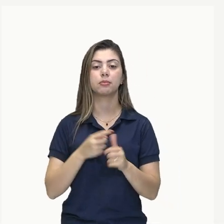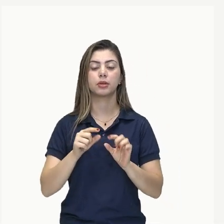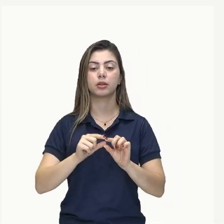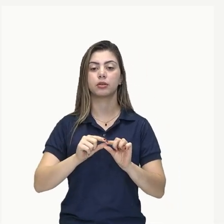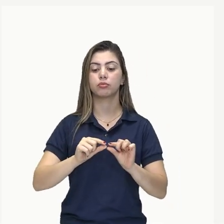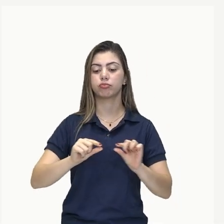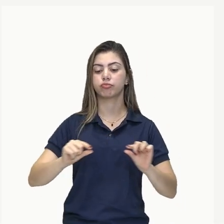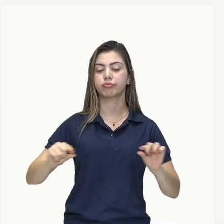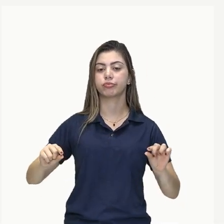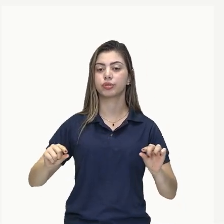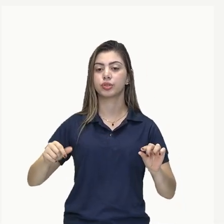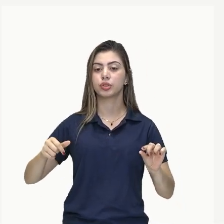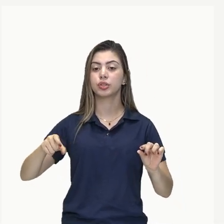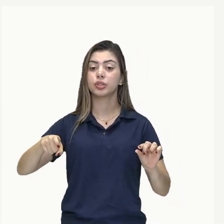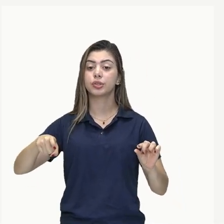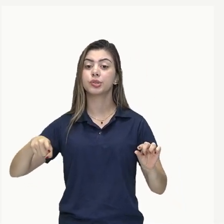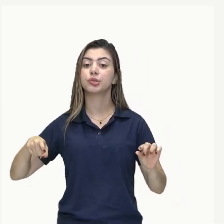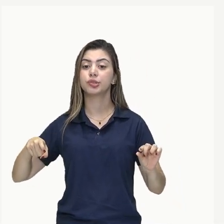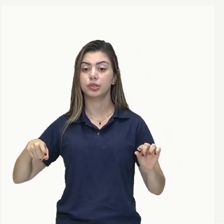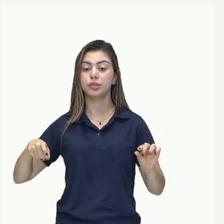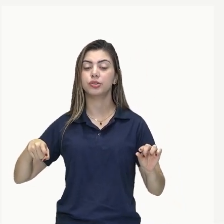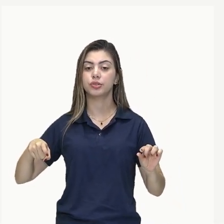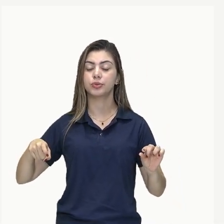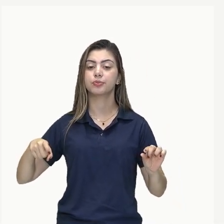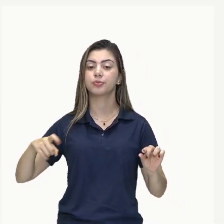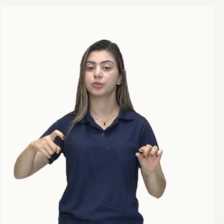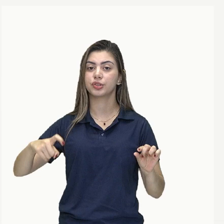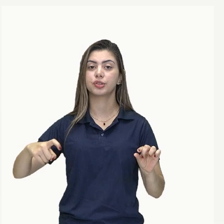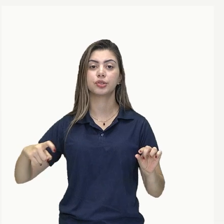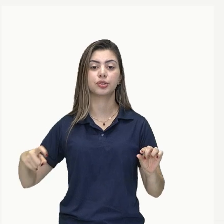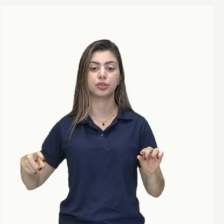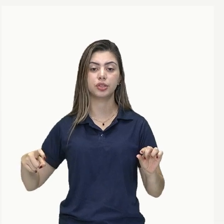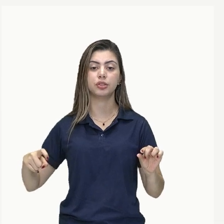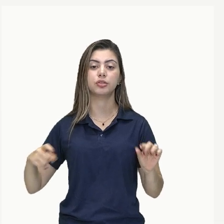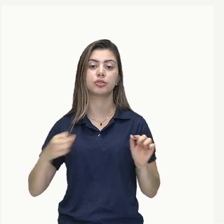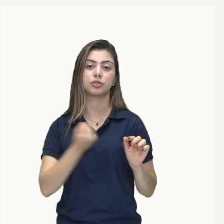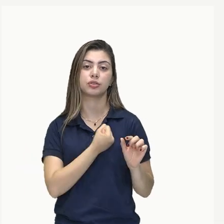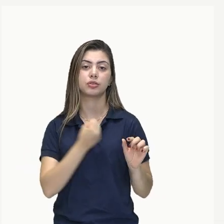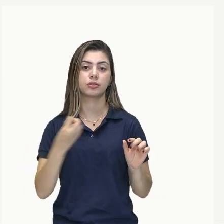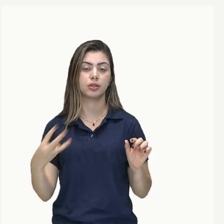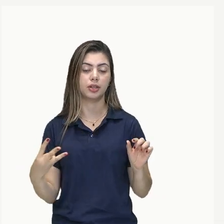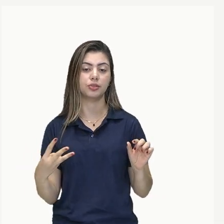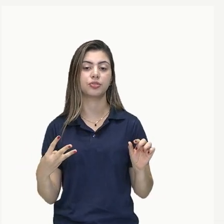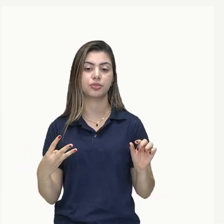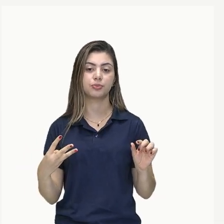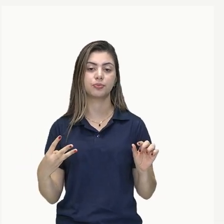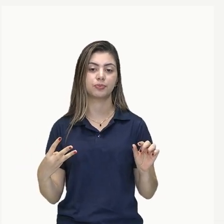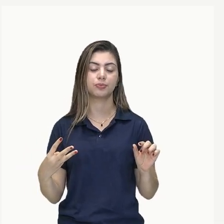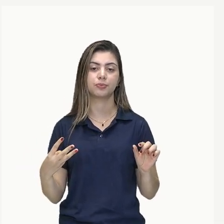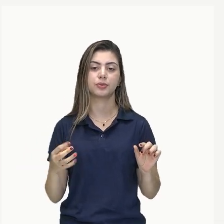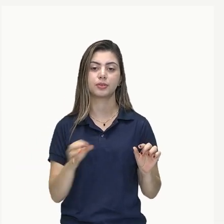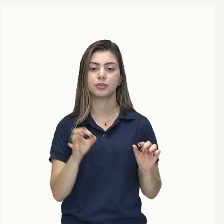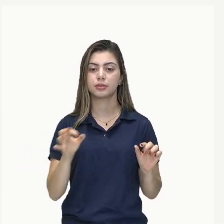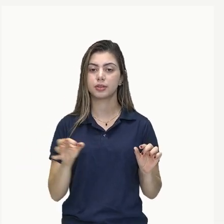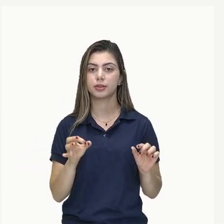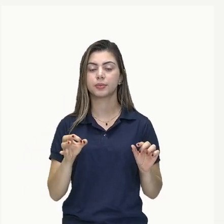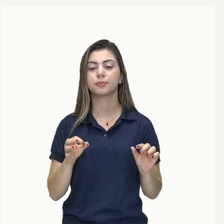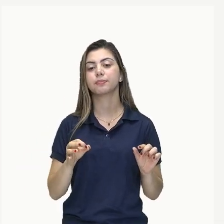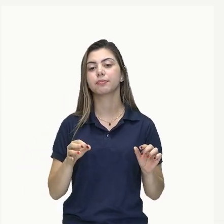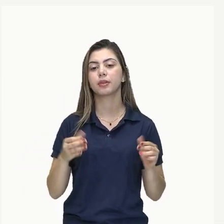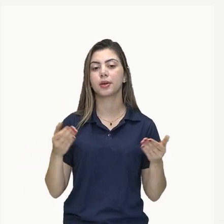o x dele, né? O x dele vale 3. Então, vamos escrever